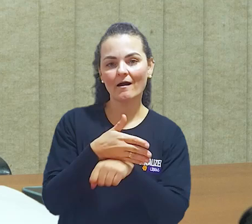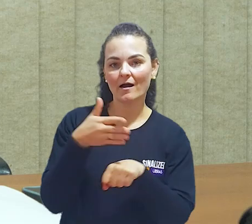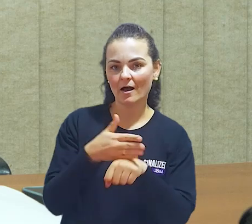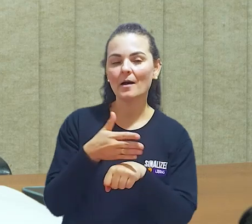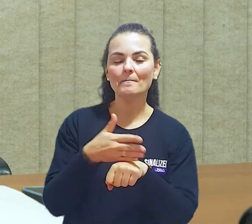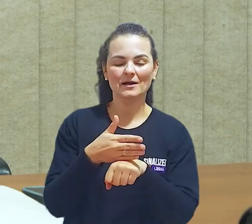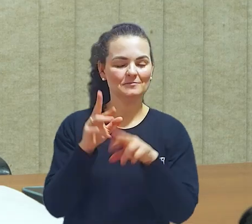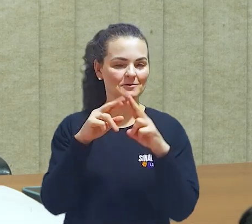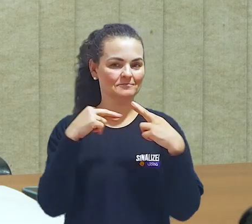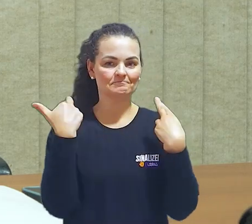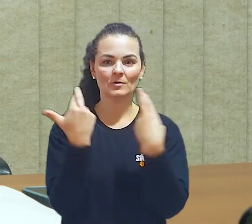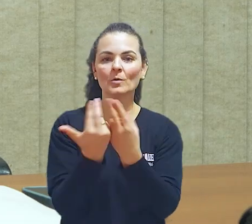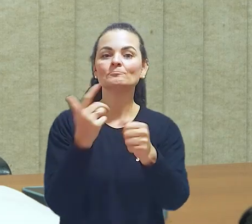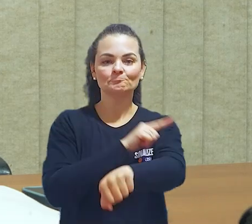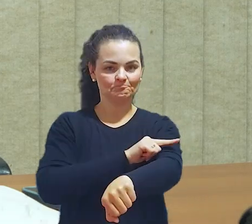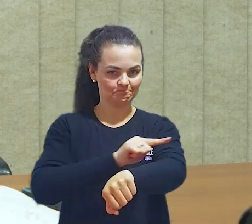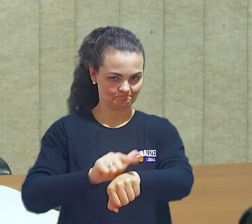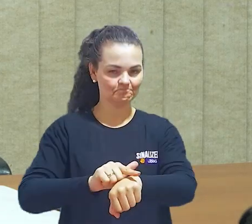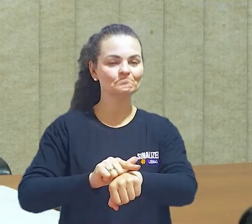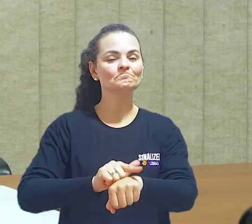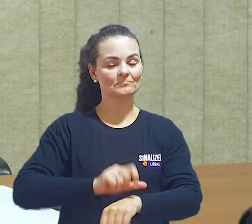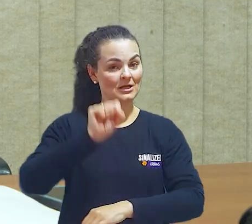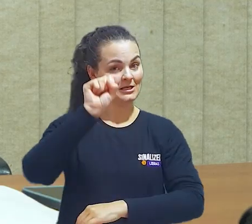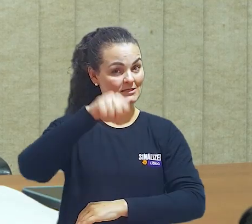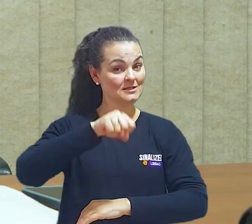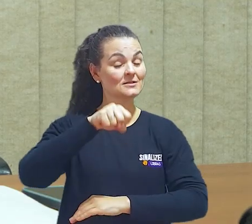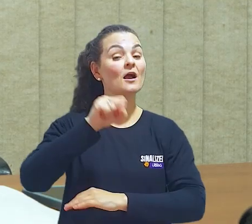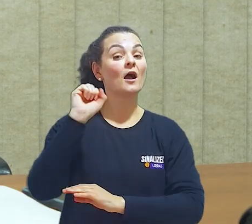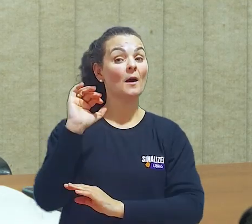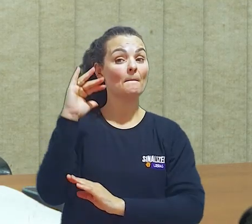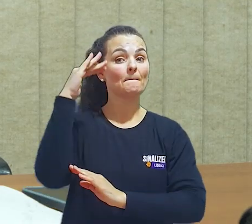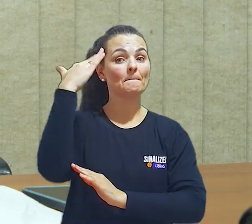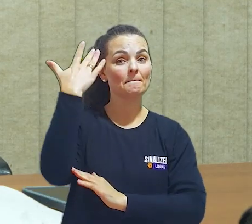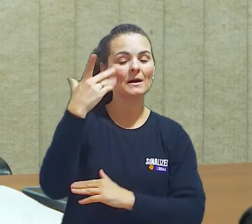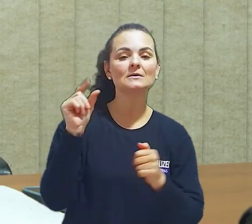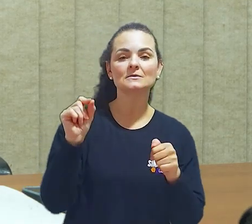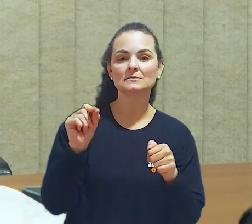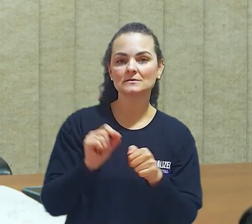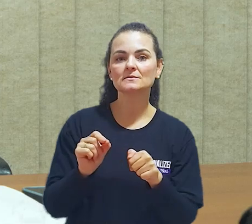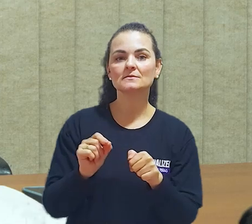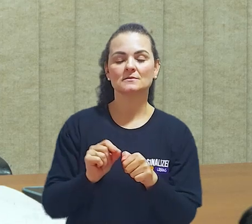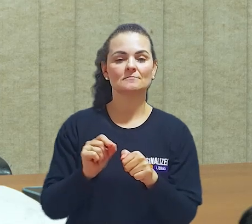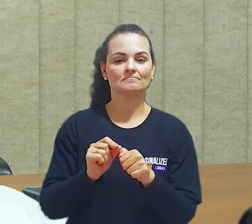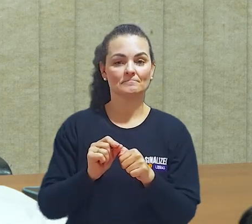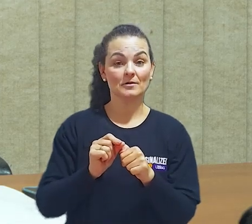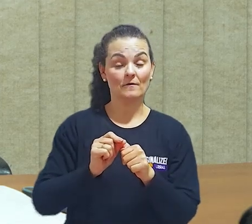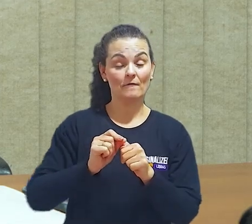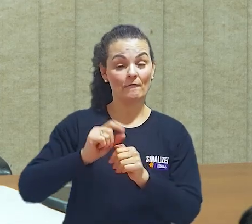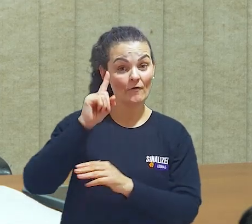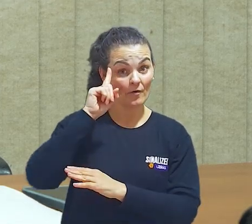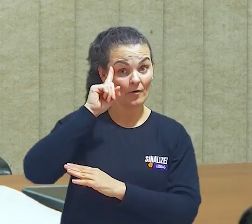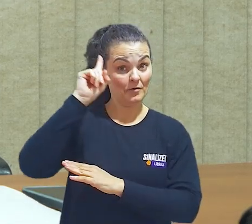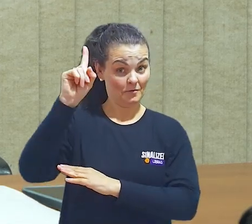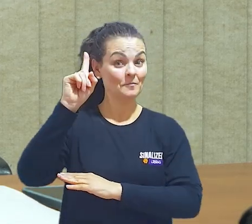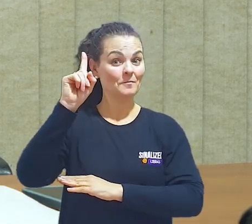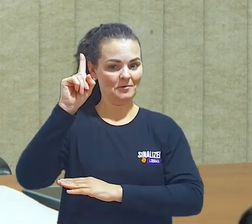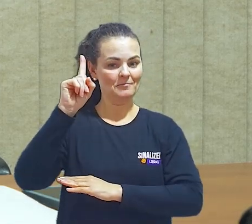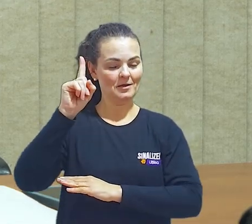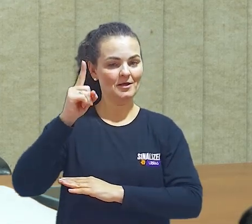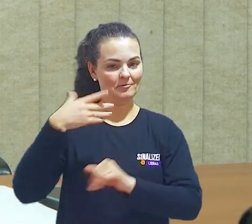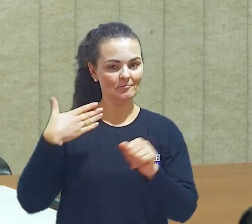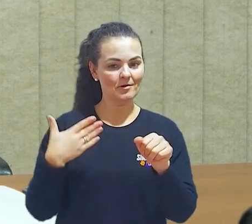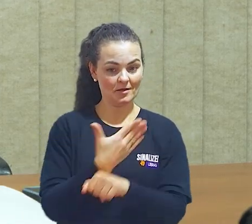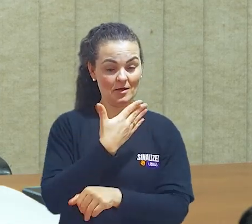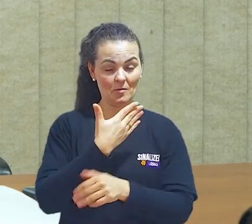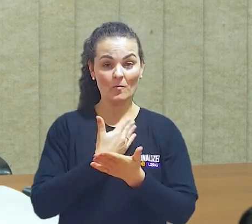nas sessões, né? E isso foi uma ação já do primeiro dia do meu mandato de